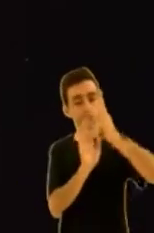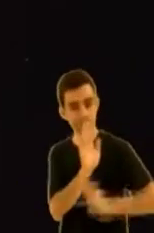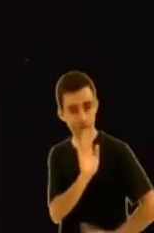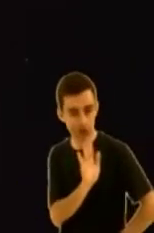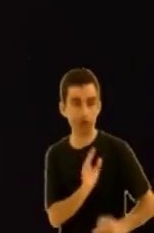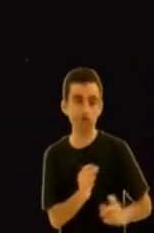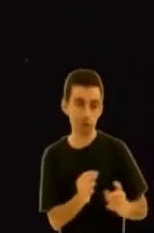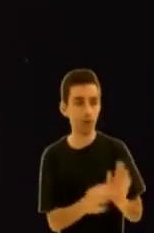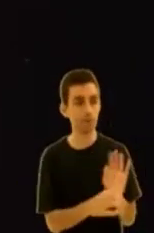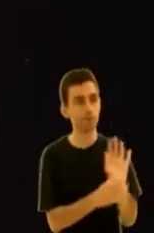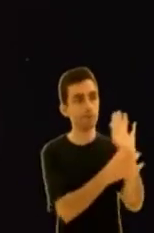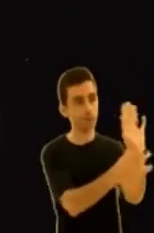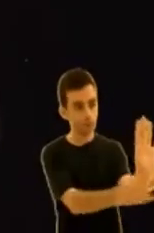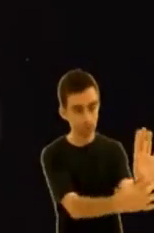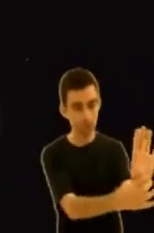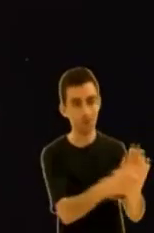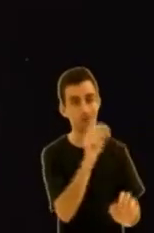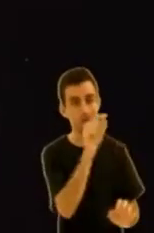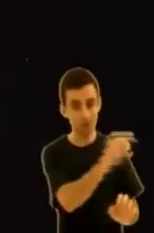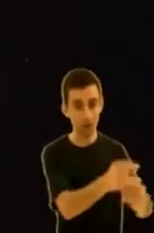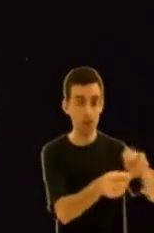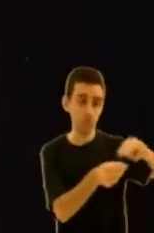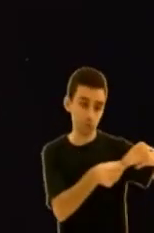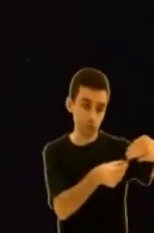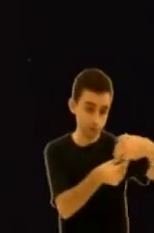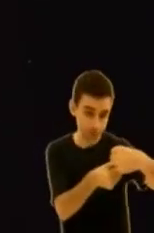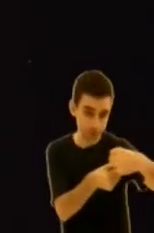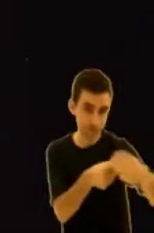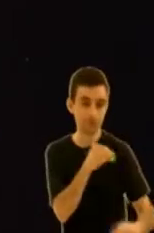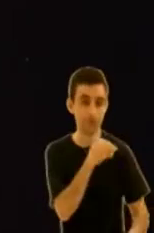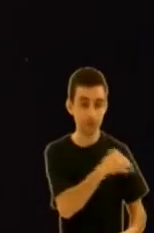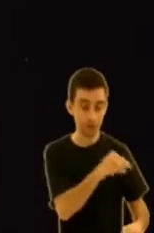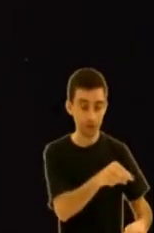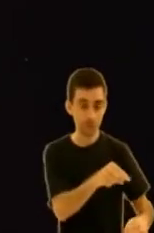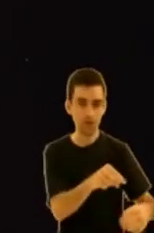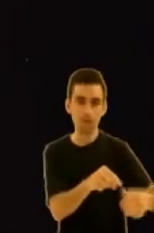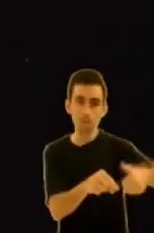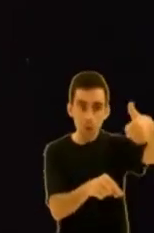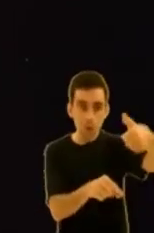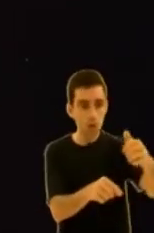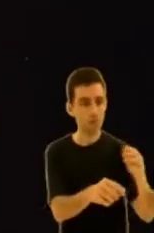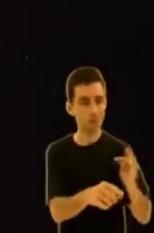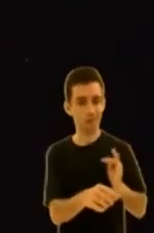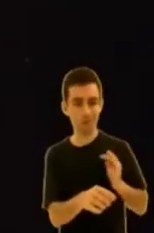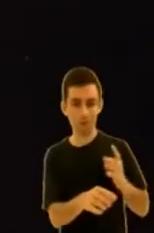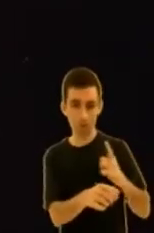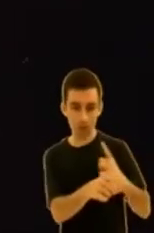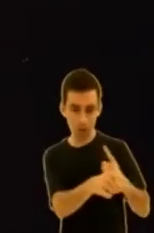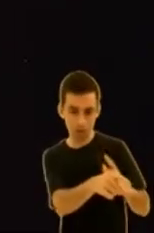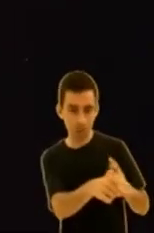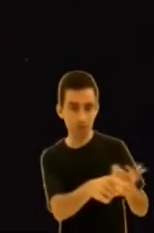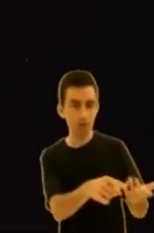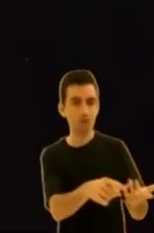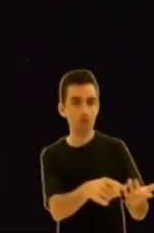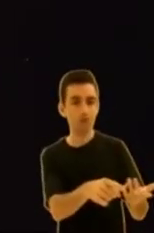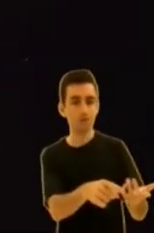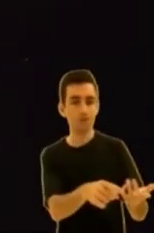PTAs. Então, o município que tivesse melhores técnicos ou que